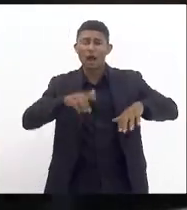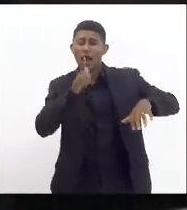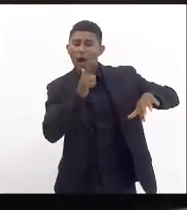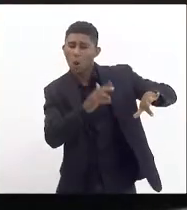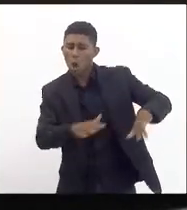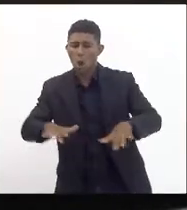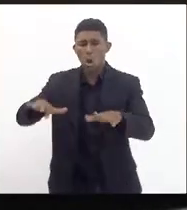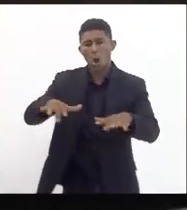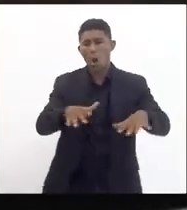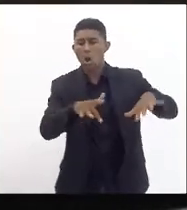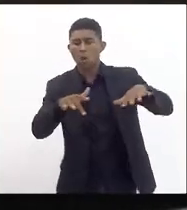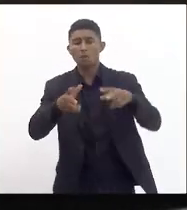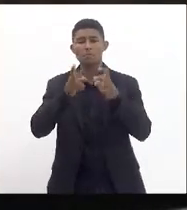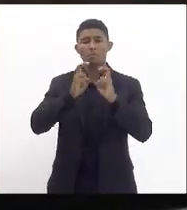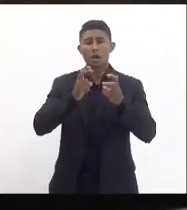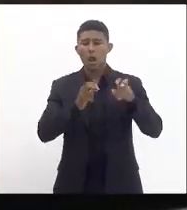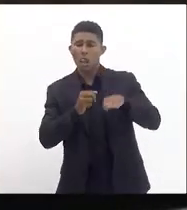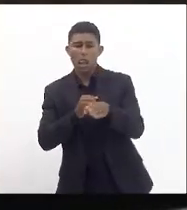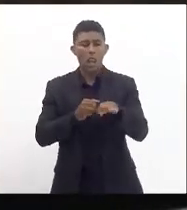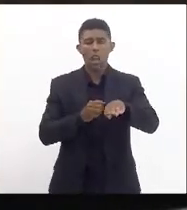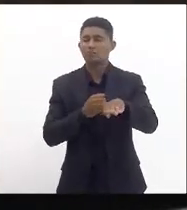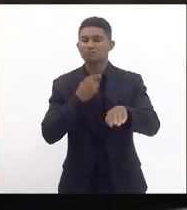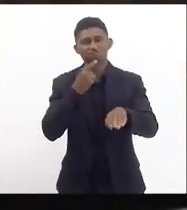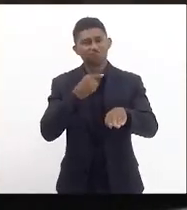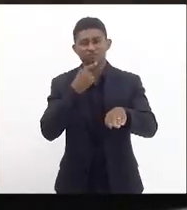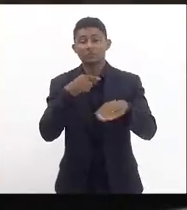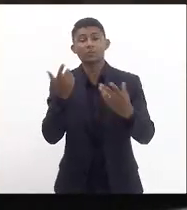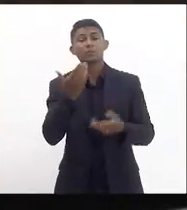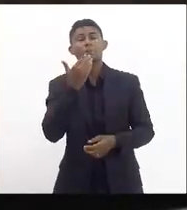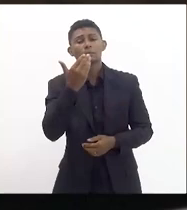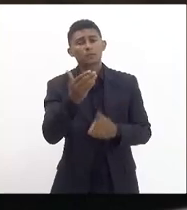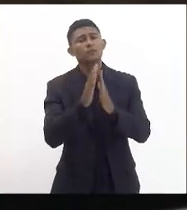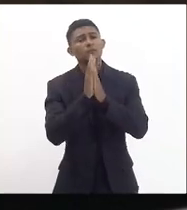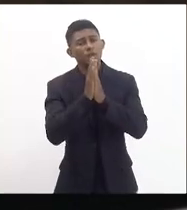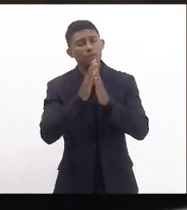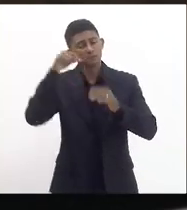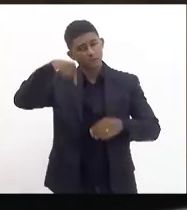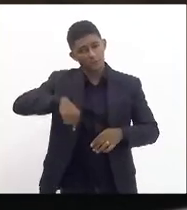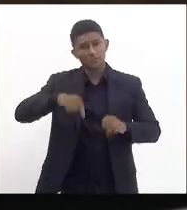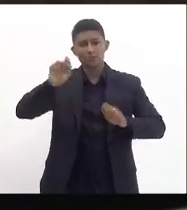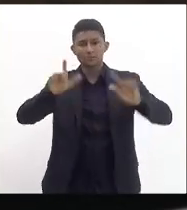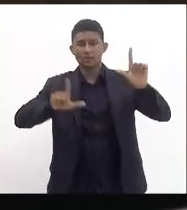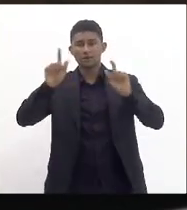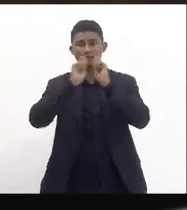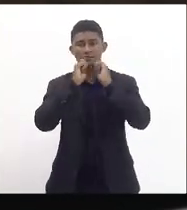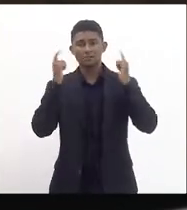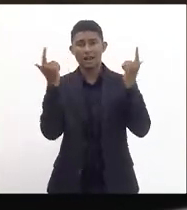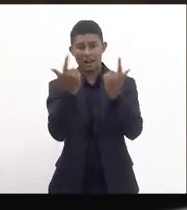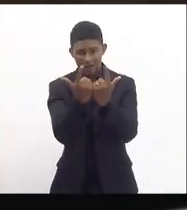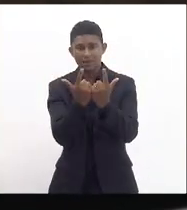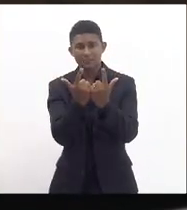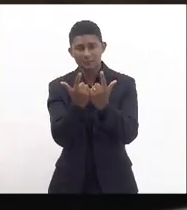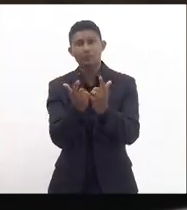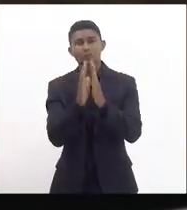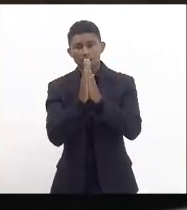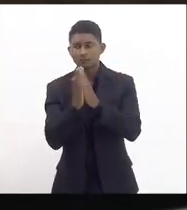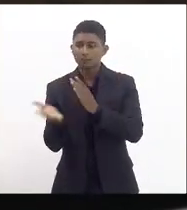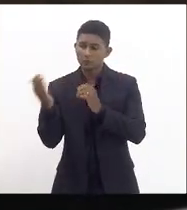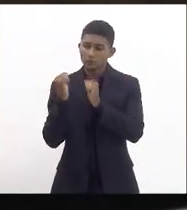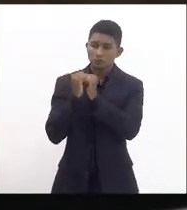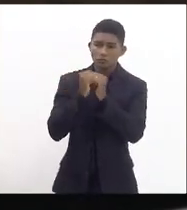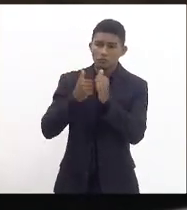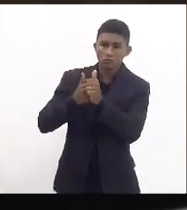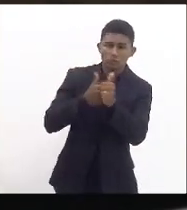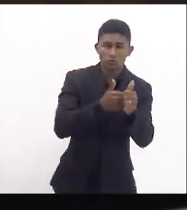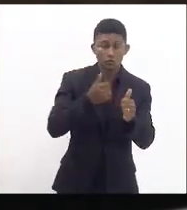rodar. Então, eu queria pedir ao senhor que pudesse viabilizar, para que a nossa TV Alerj, daqui o nosso amigo aqui da TV Alerj, possa estar presente